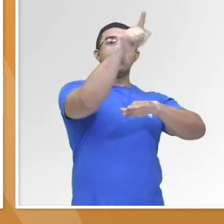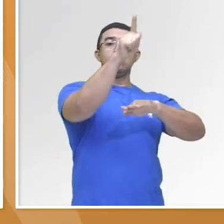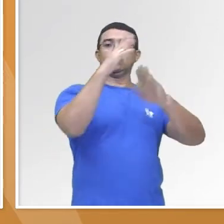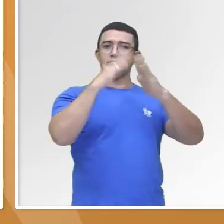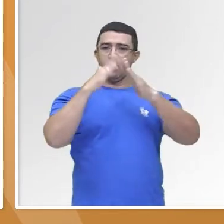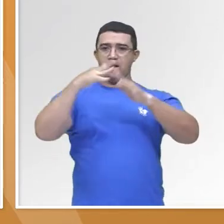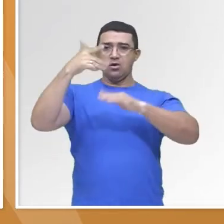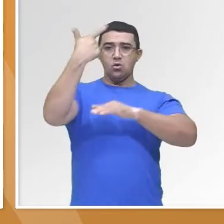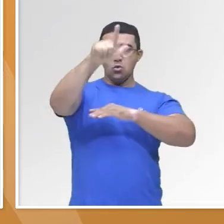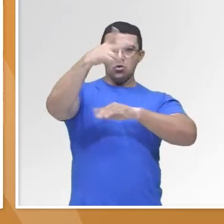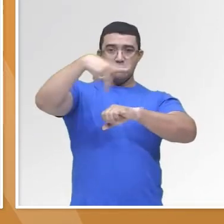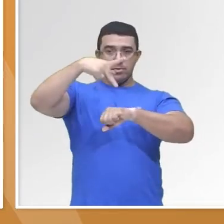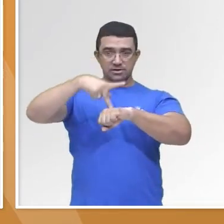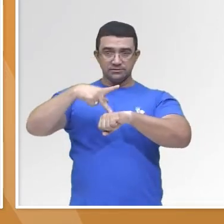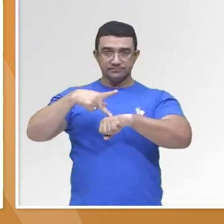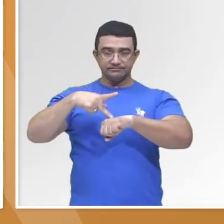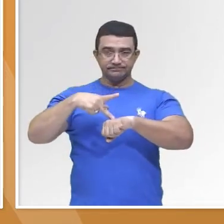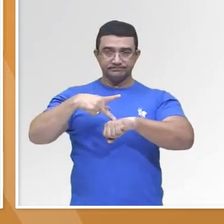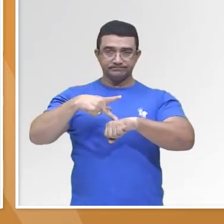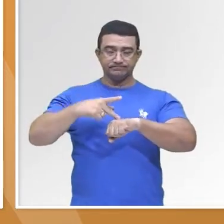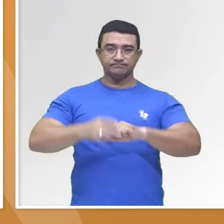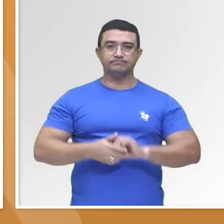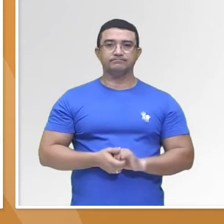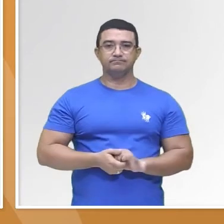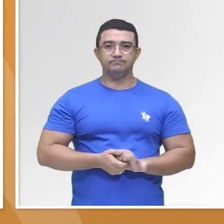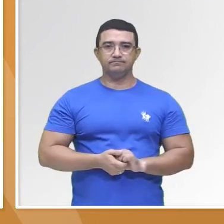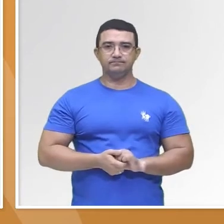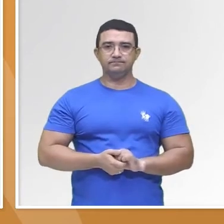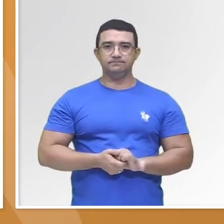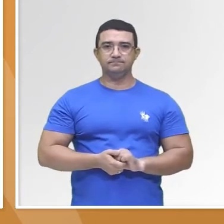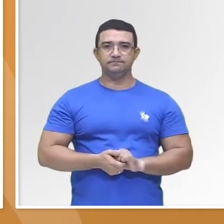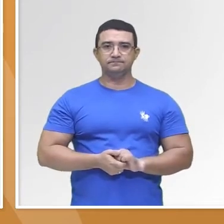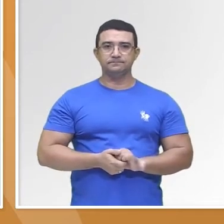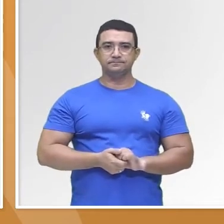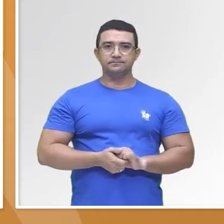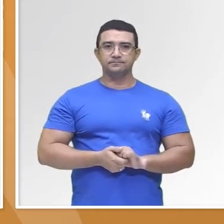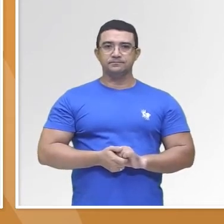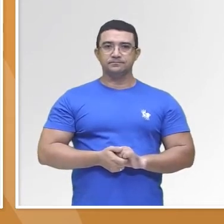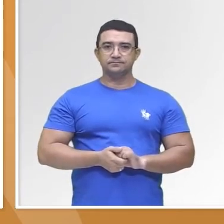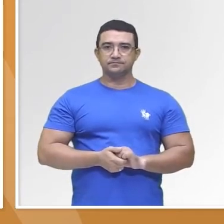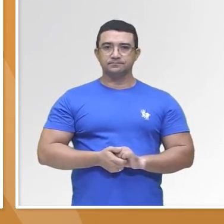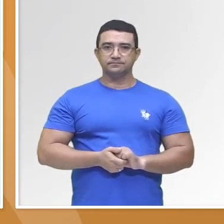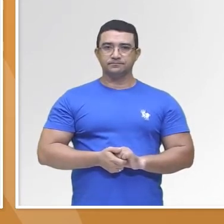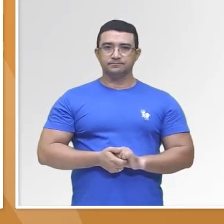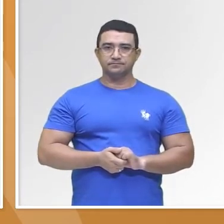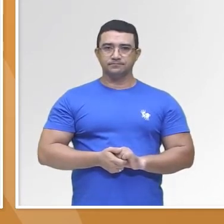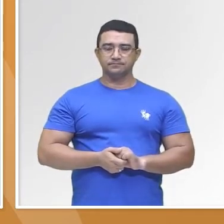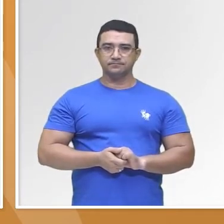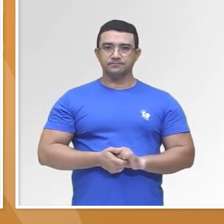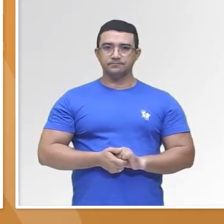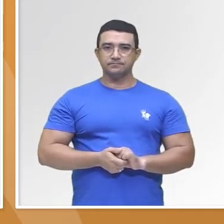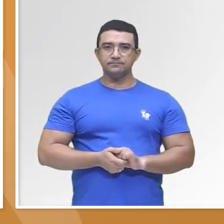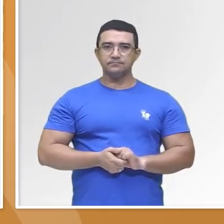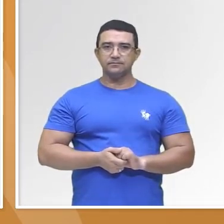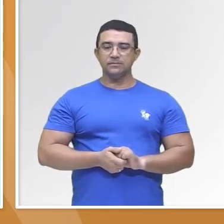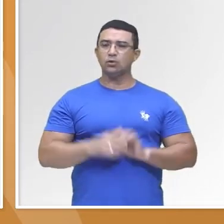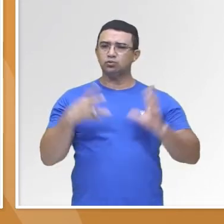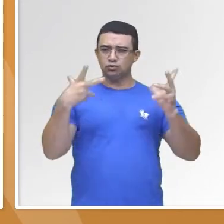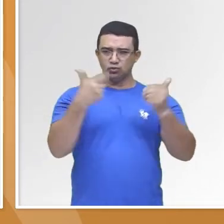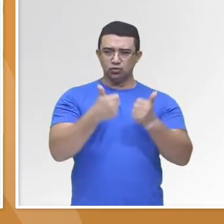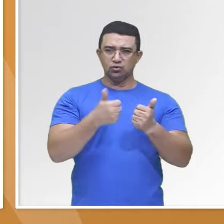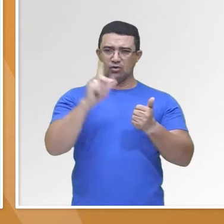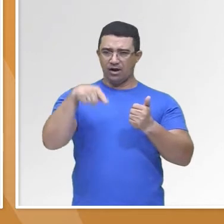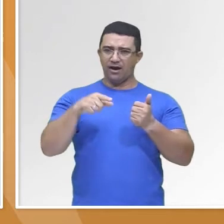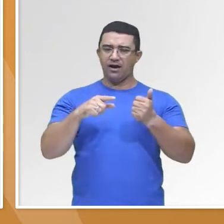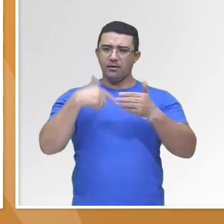né? Imigrar e emigrar. Imigrar, entrar em um país, emigrar, sair de um país. Tudo isso relacionado